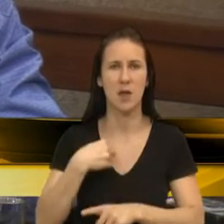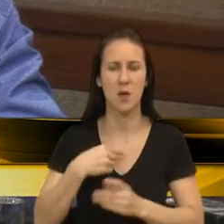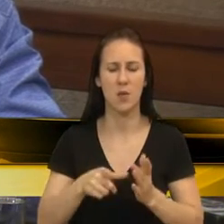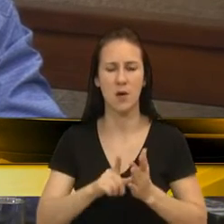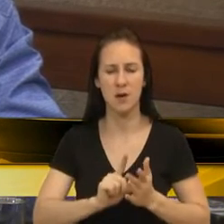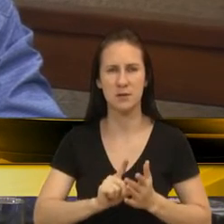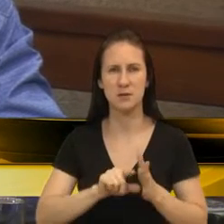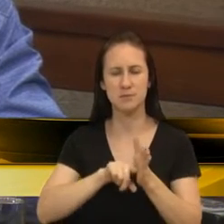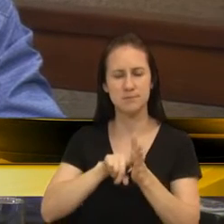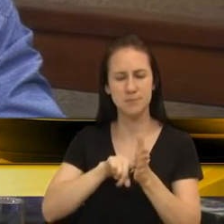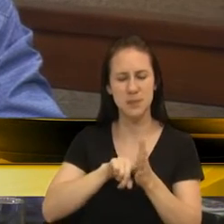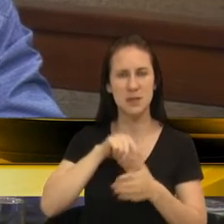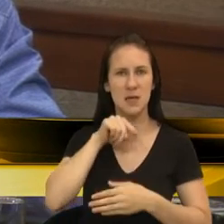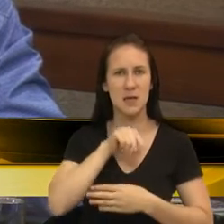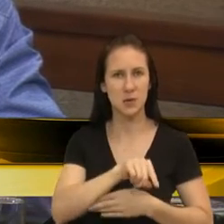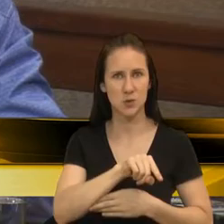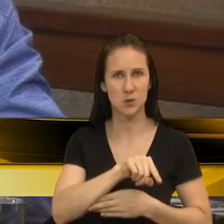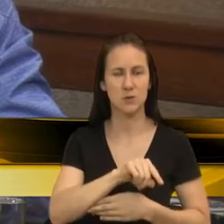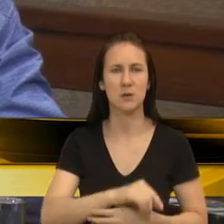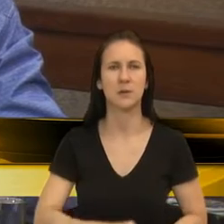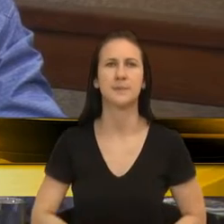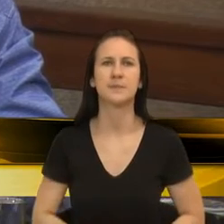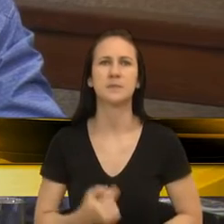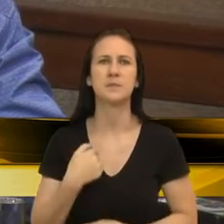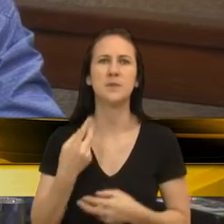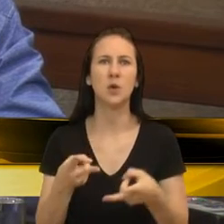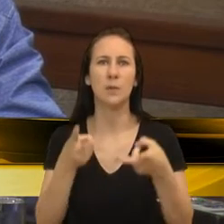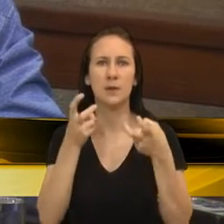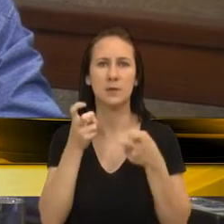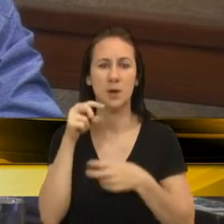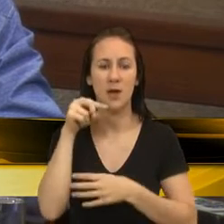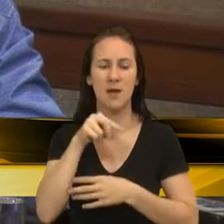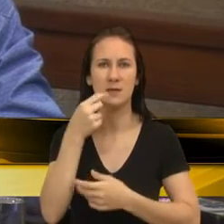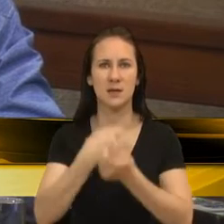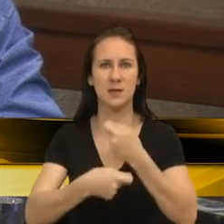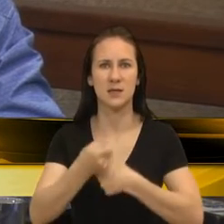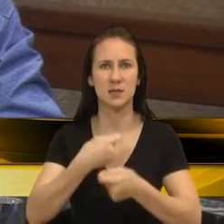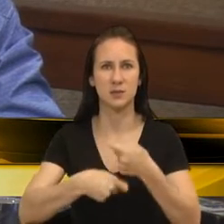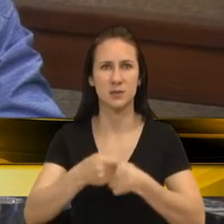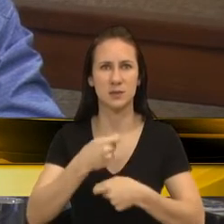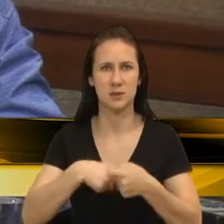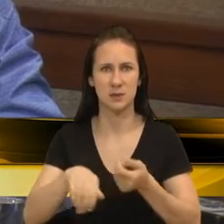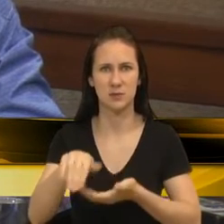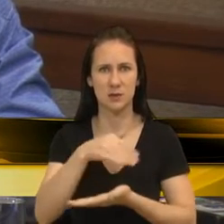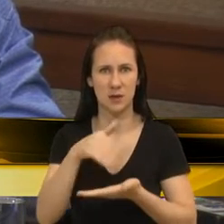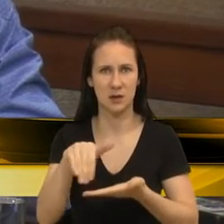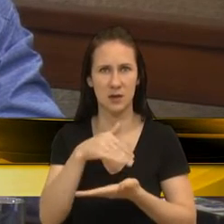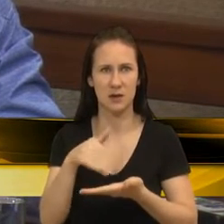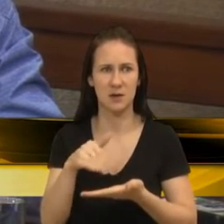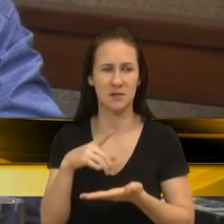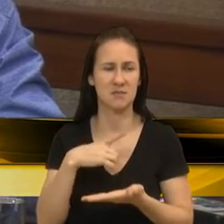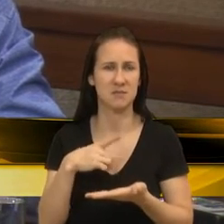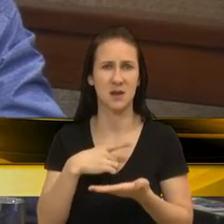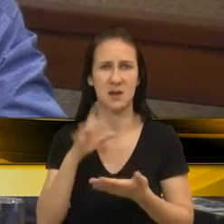me assusta é o seguinte: esta administração ela encomenda os pareceres do jeito que ela quer.